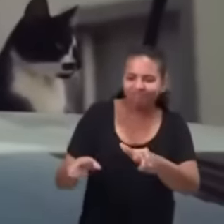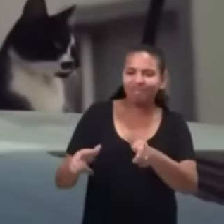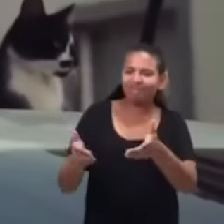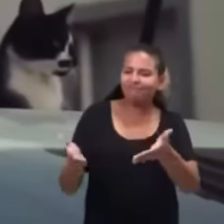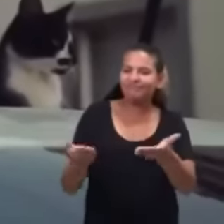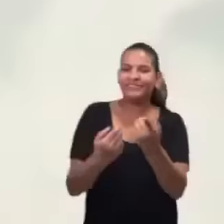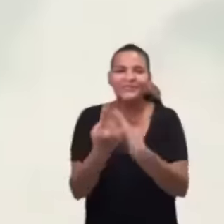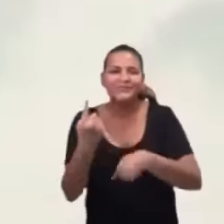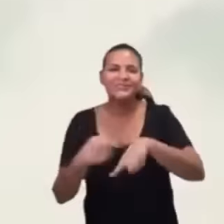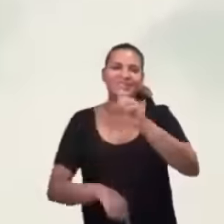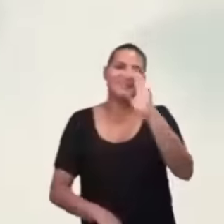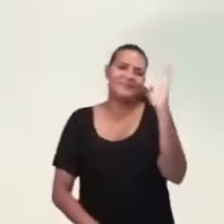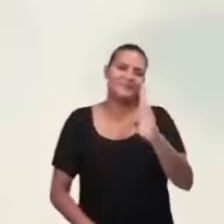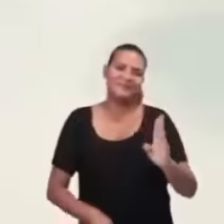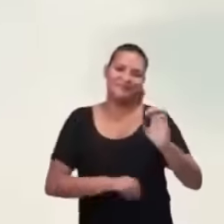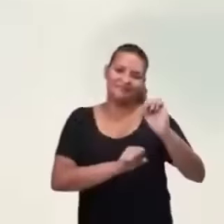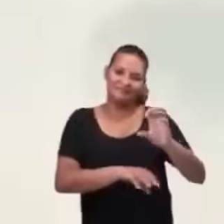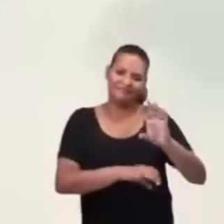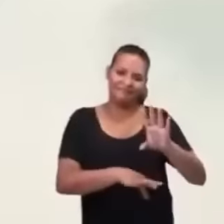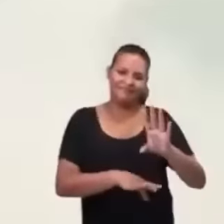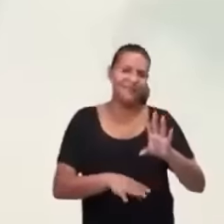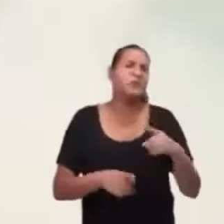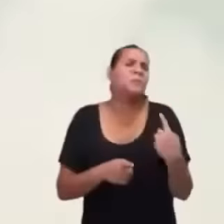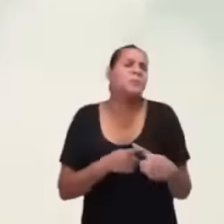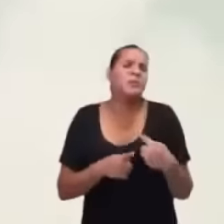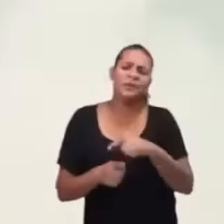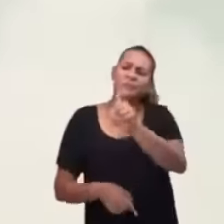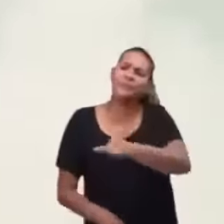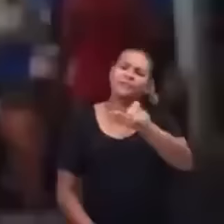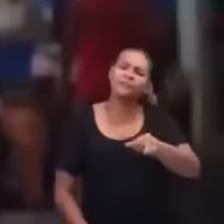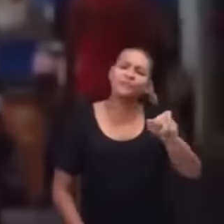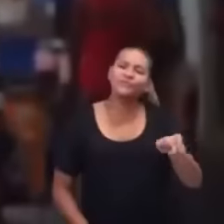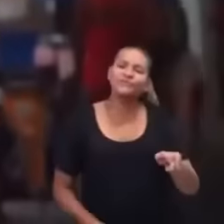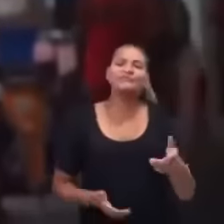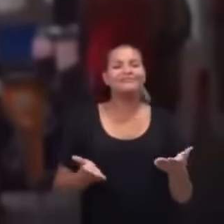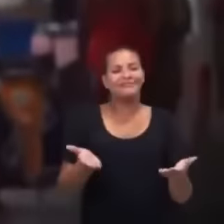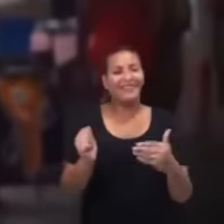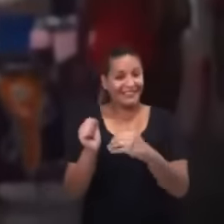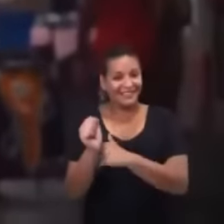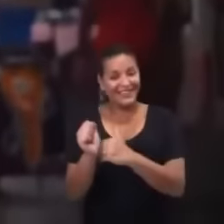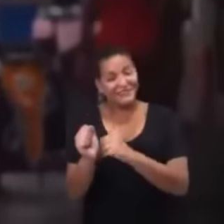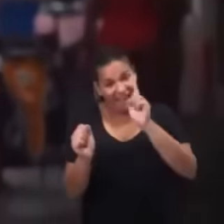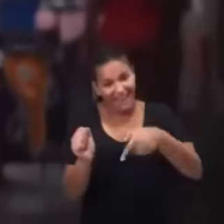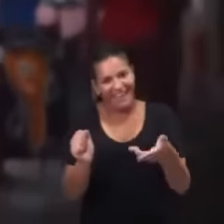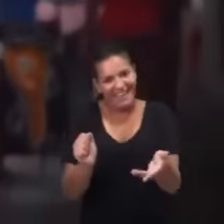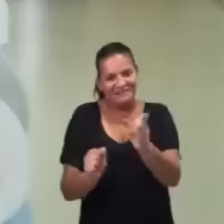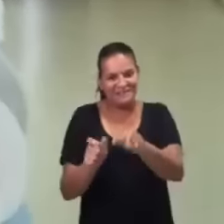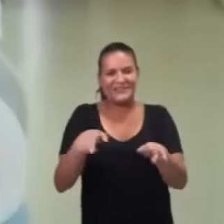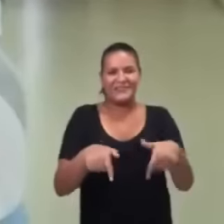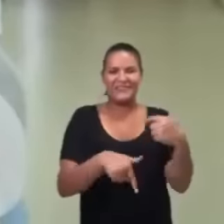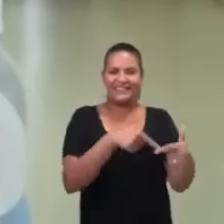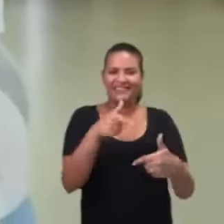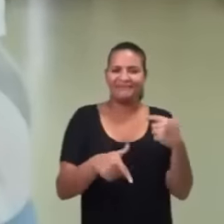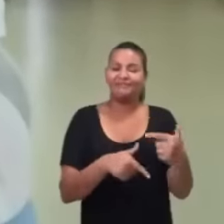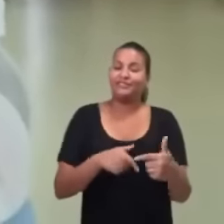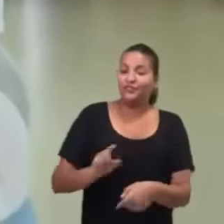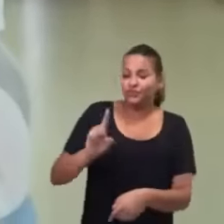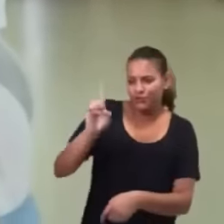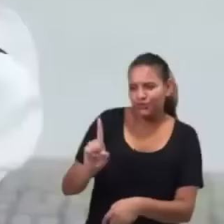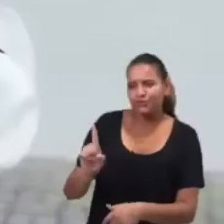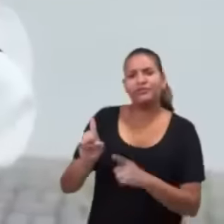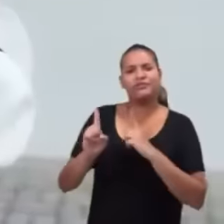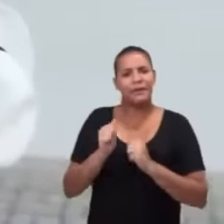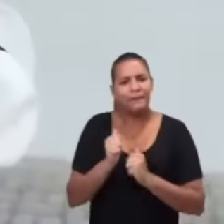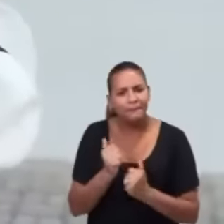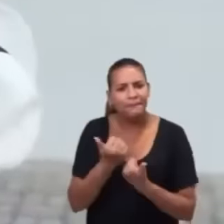que conhecer as pessoas? Porque o segredo de Sobral são as pessoas. E o que a gente vê aqui em Sobral é que os diretores, eles são muito